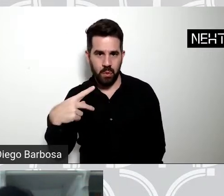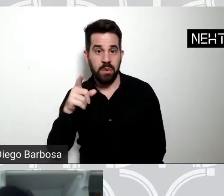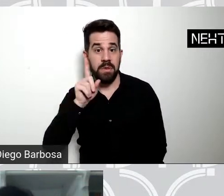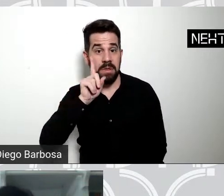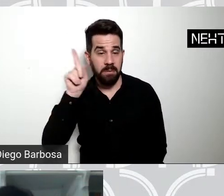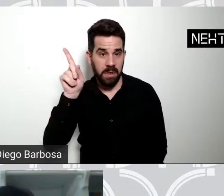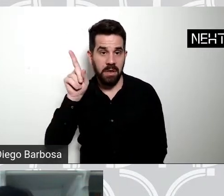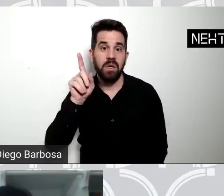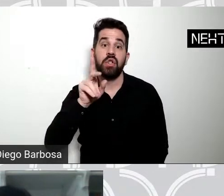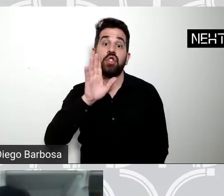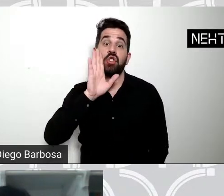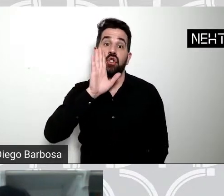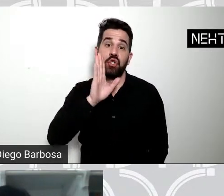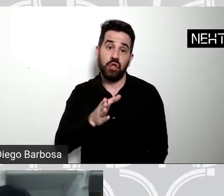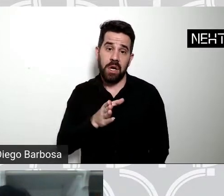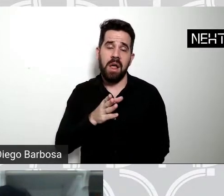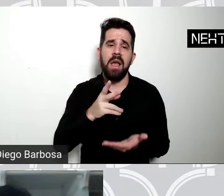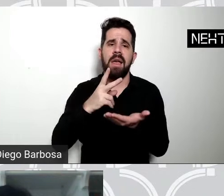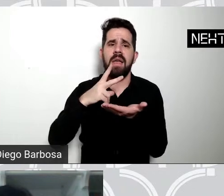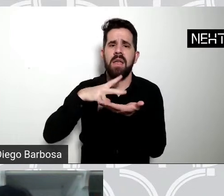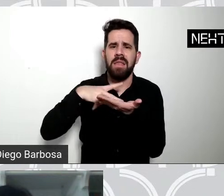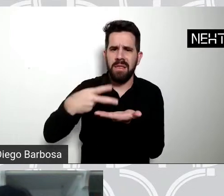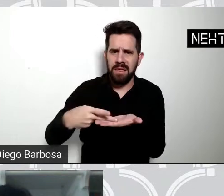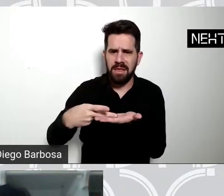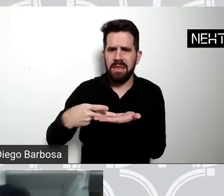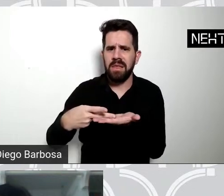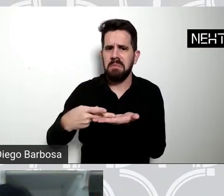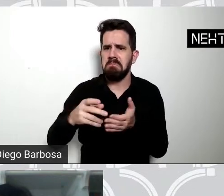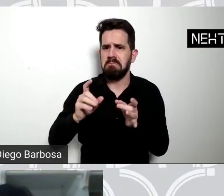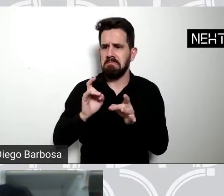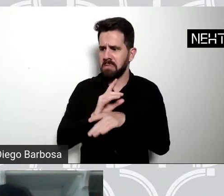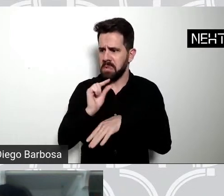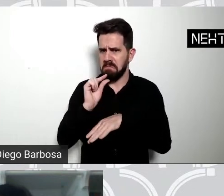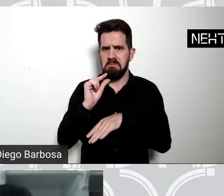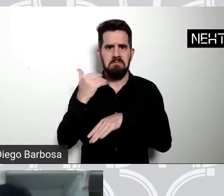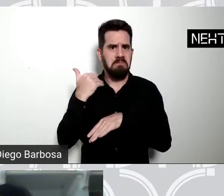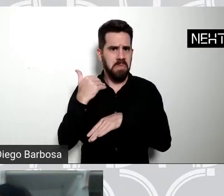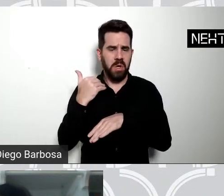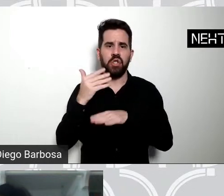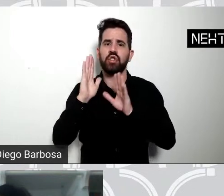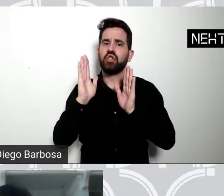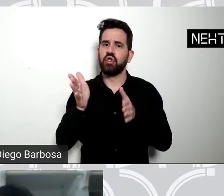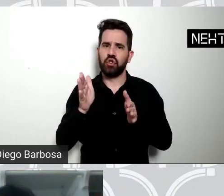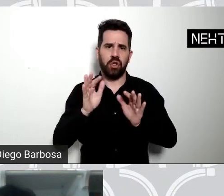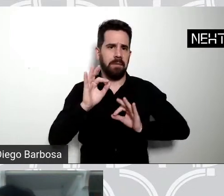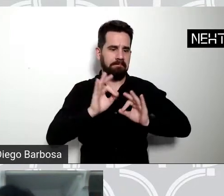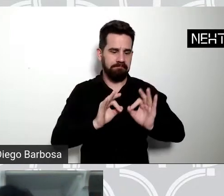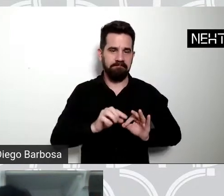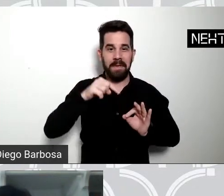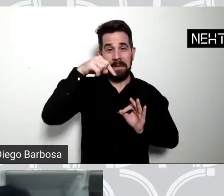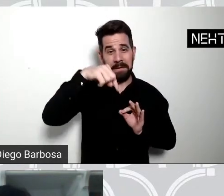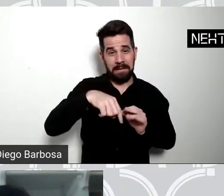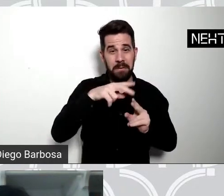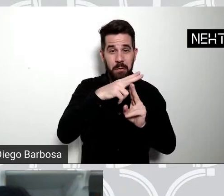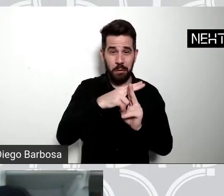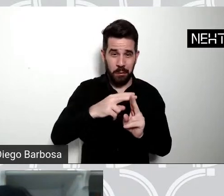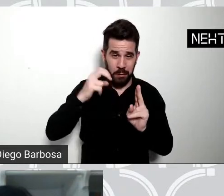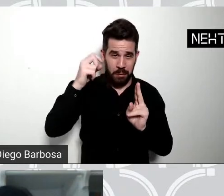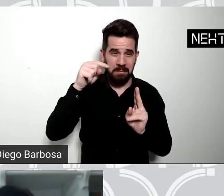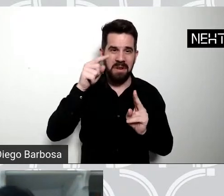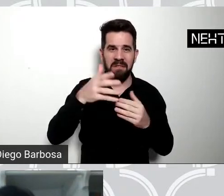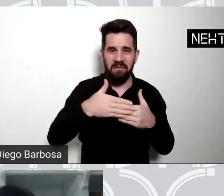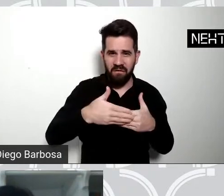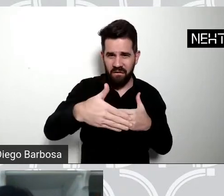de ser traduzido e está já pronto na editora UNB para sair agora no fim do ano